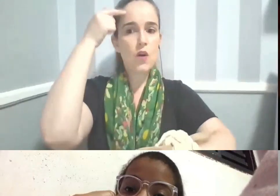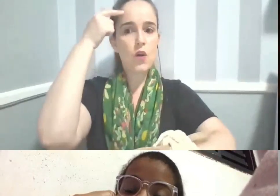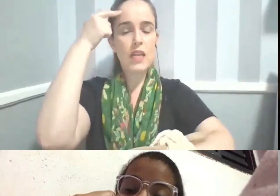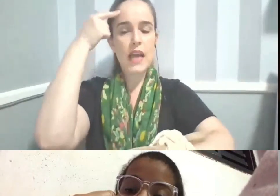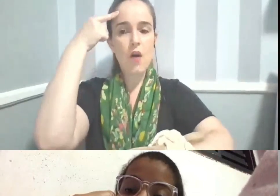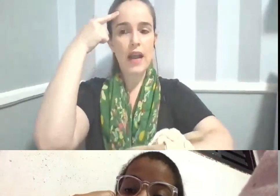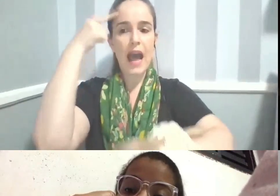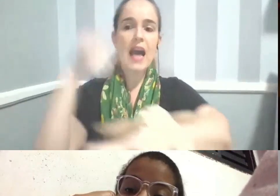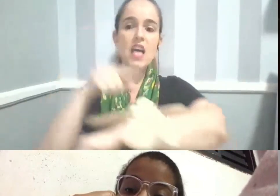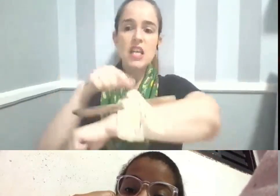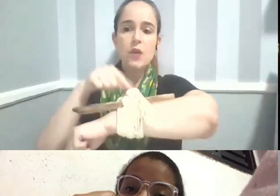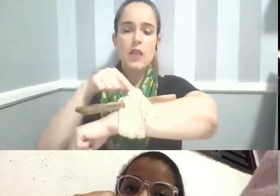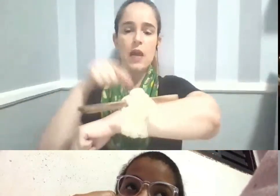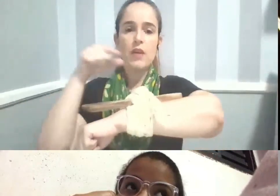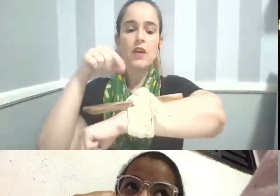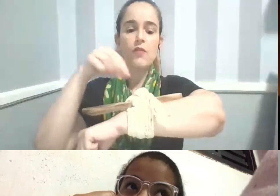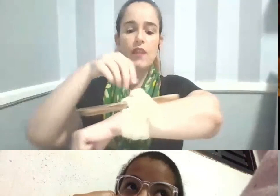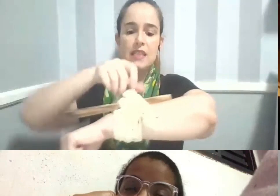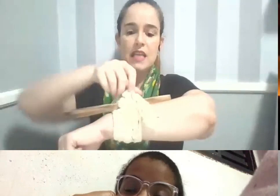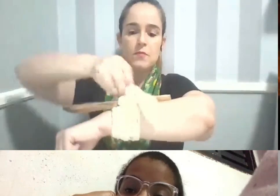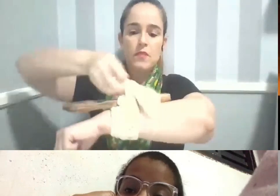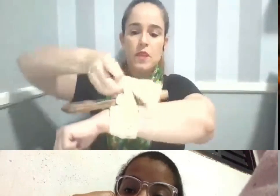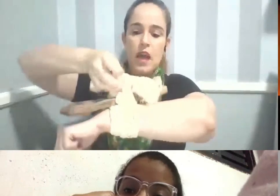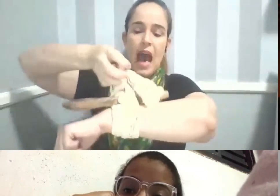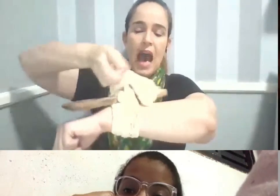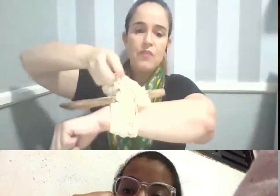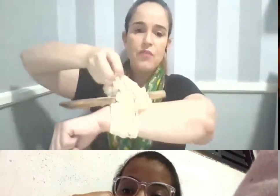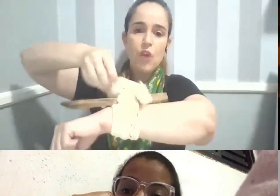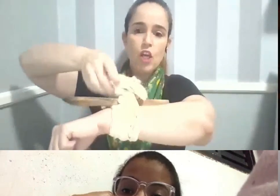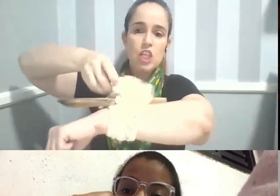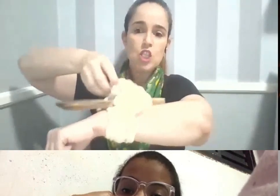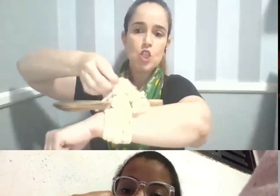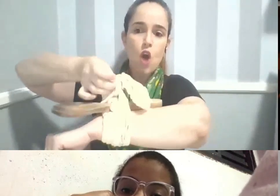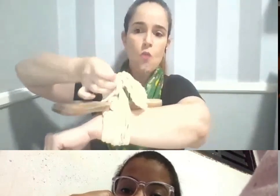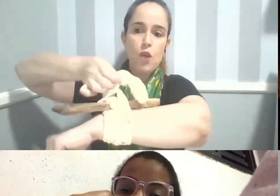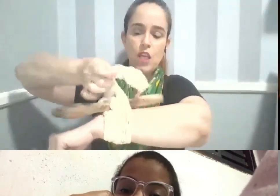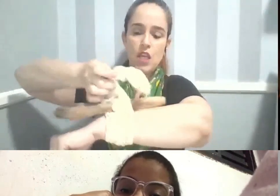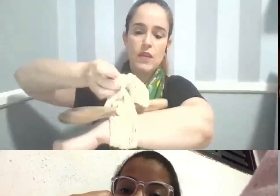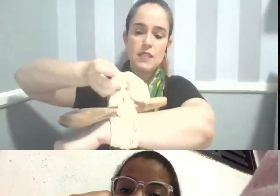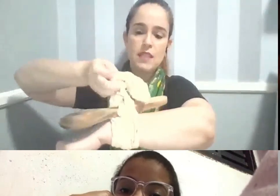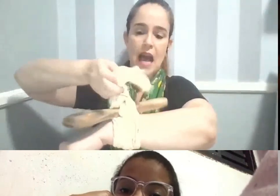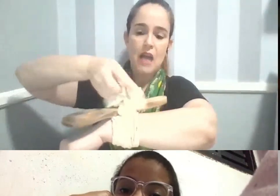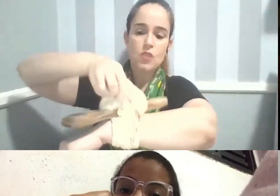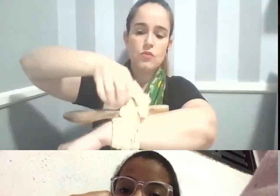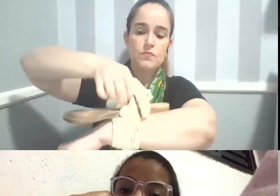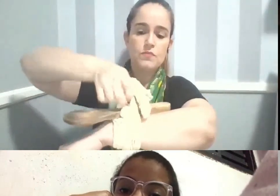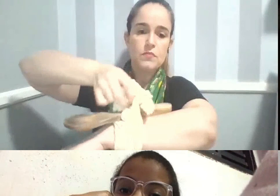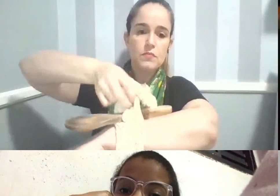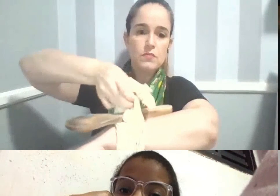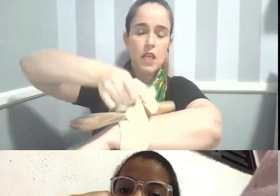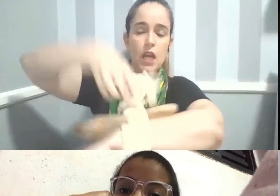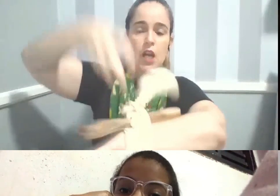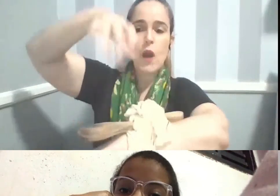Então, você olhou ali a hora. Ah, já deu tempo. O que eu vou fazer? Afrouxa só um pouquinho esse